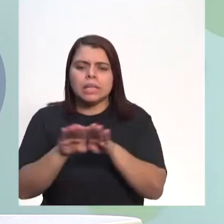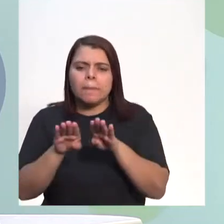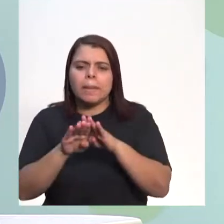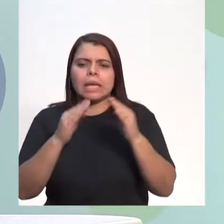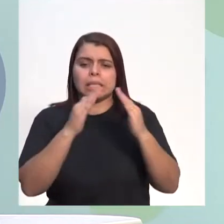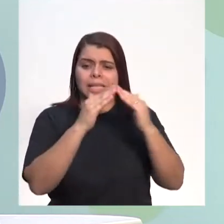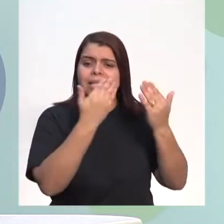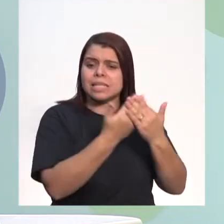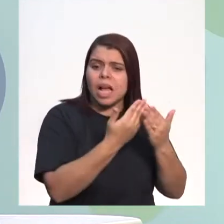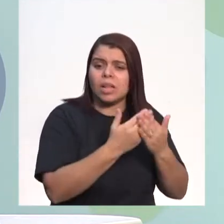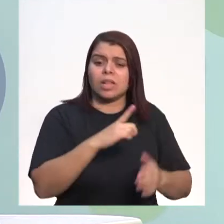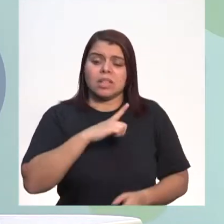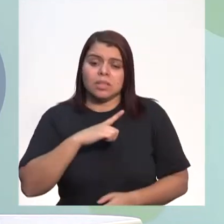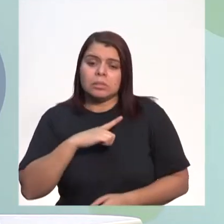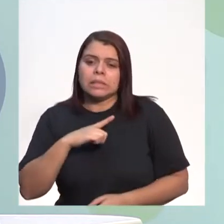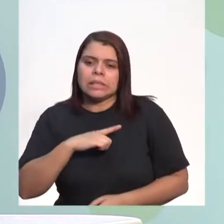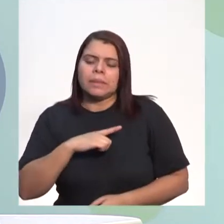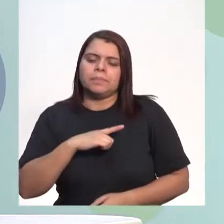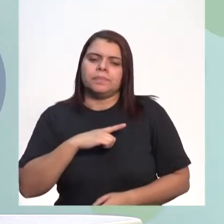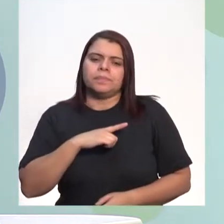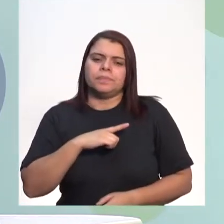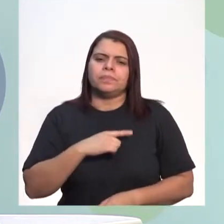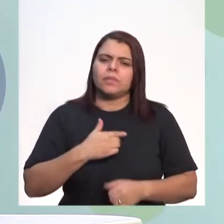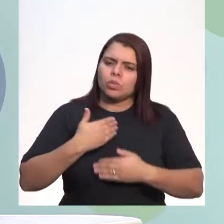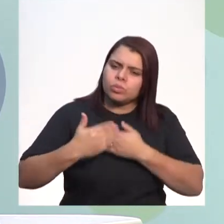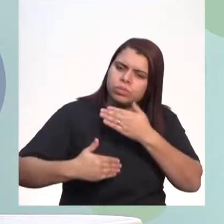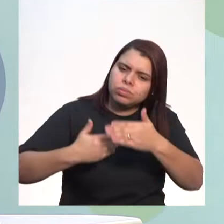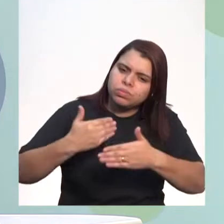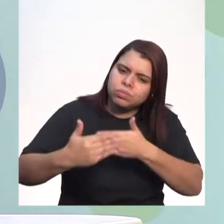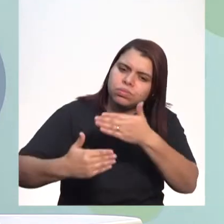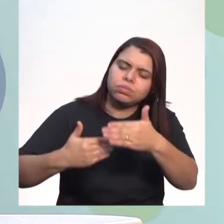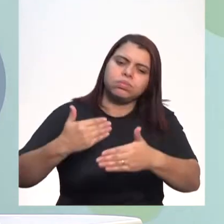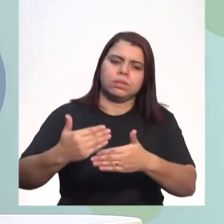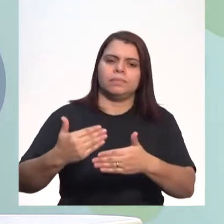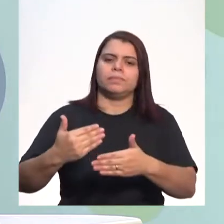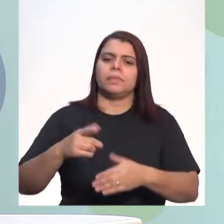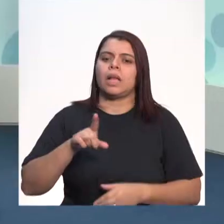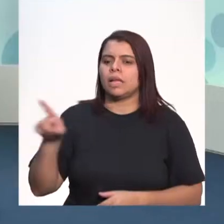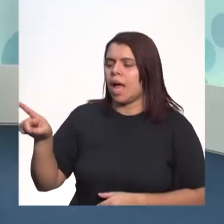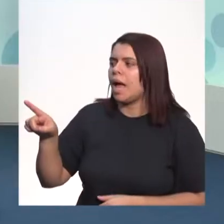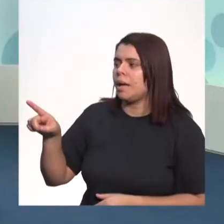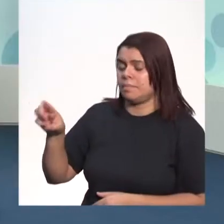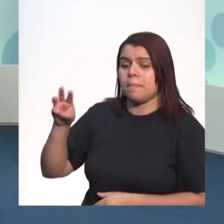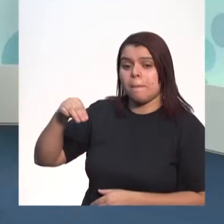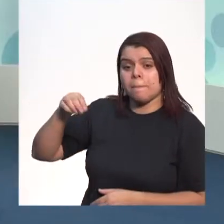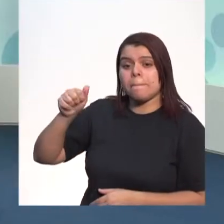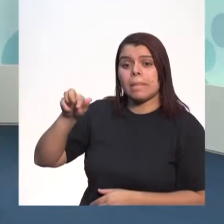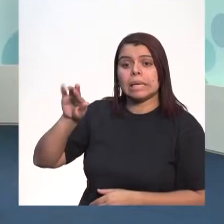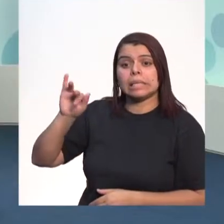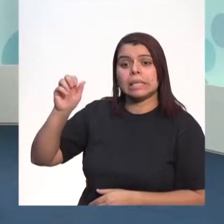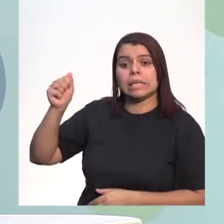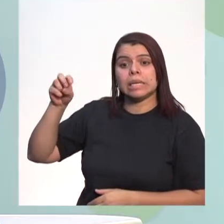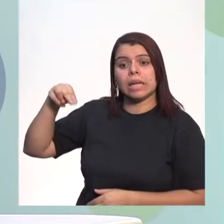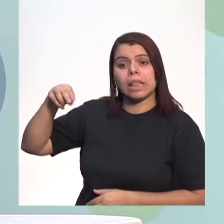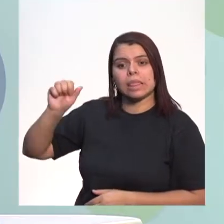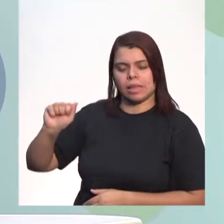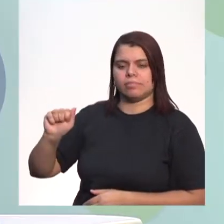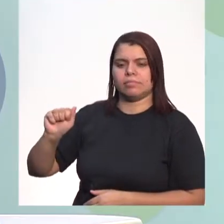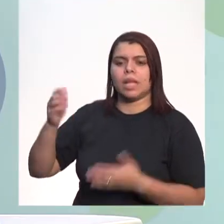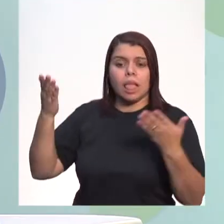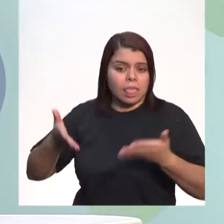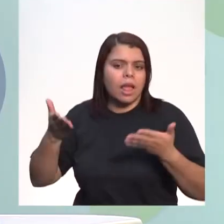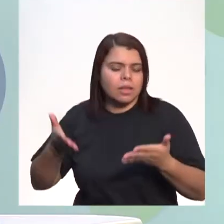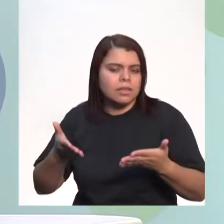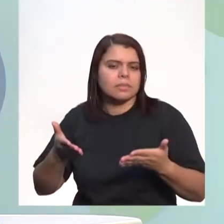que desenvolver nesse período. Então, a Mariana ela está justamente aqui para falar um pouquinho,